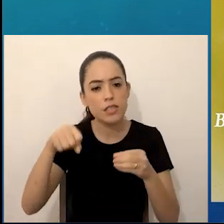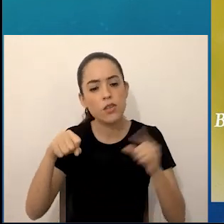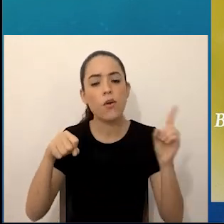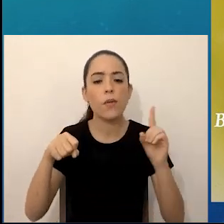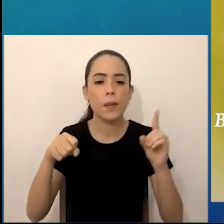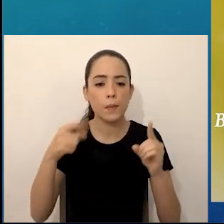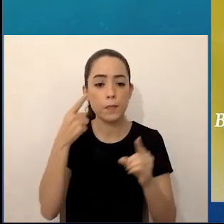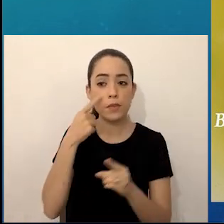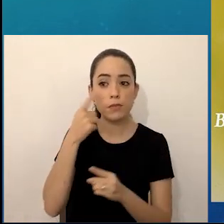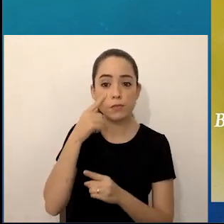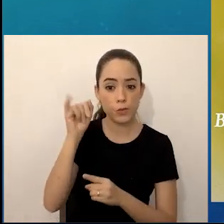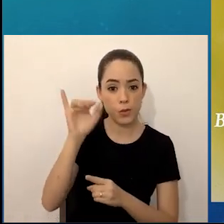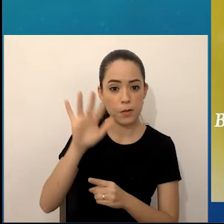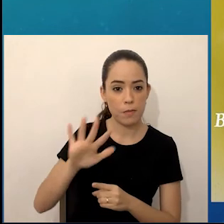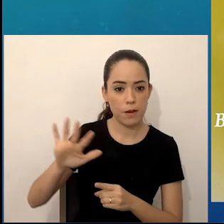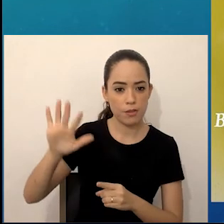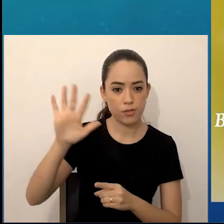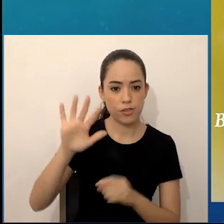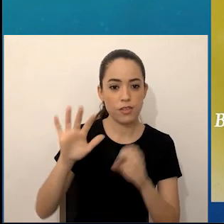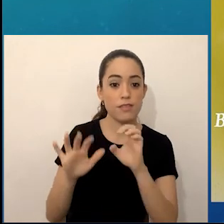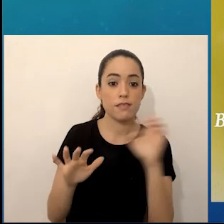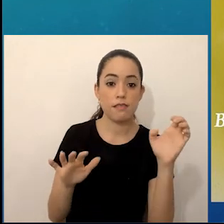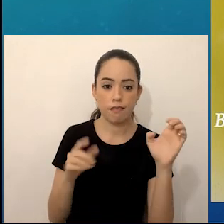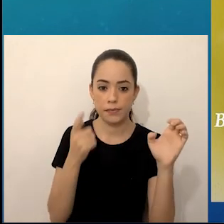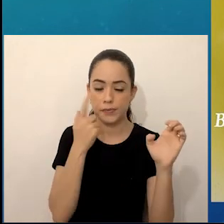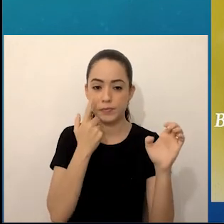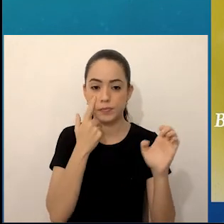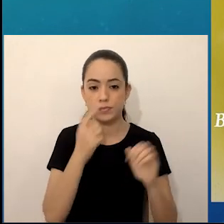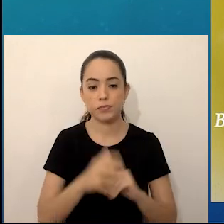ser observado na imagem à esquerda.